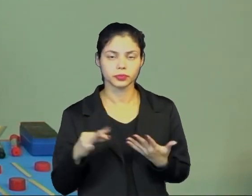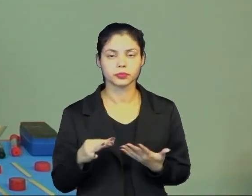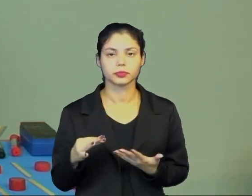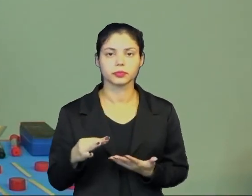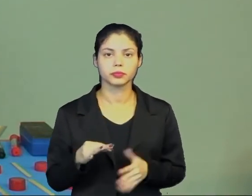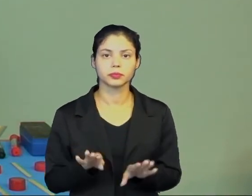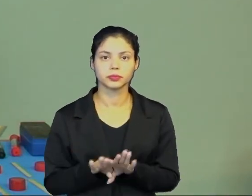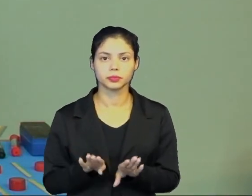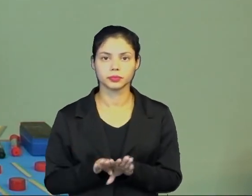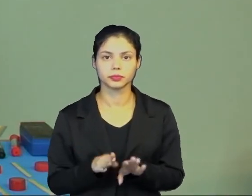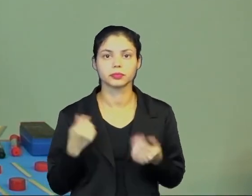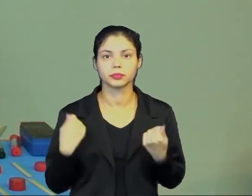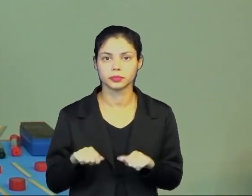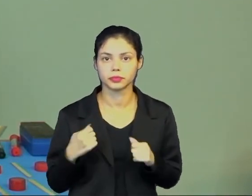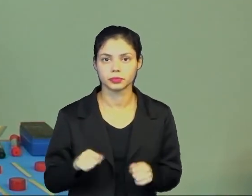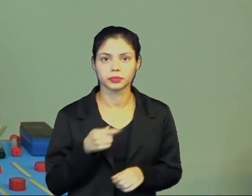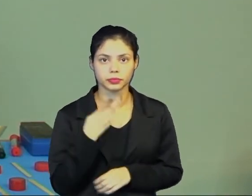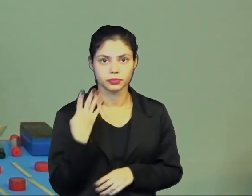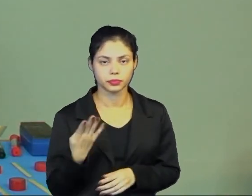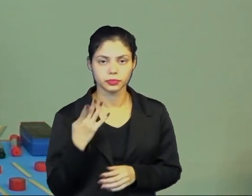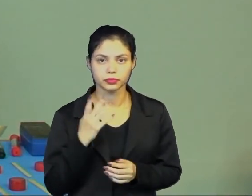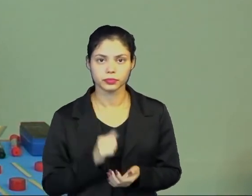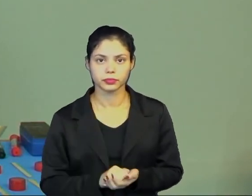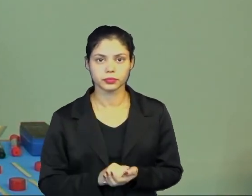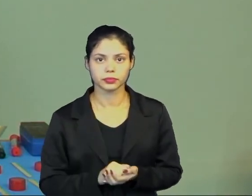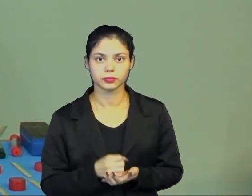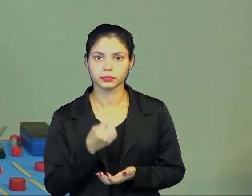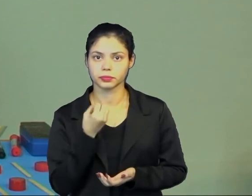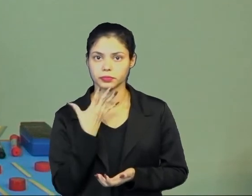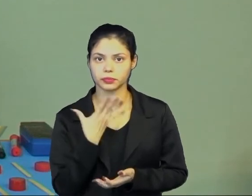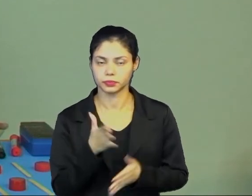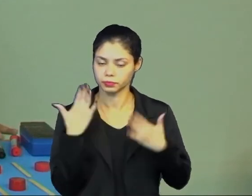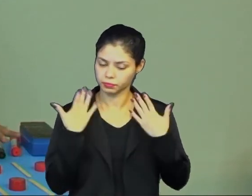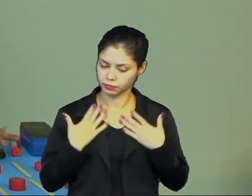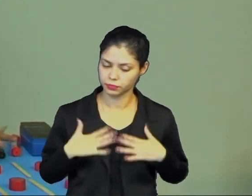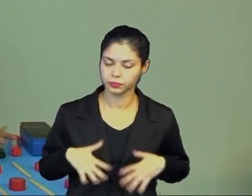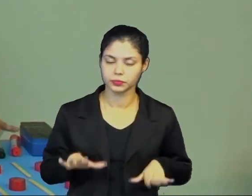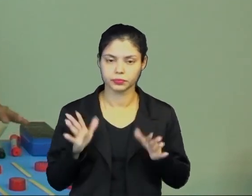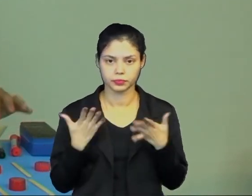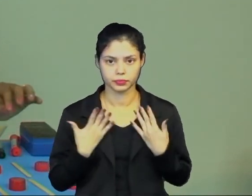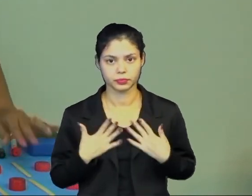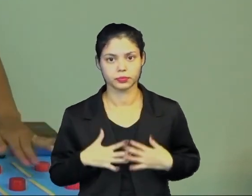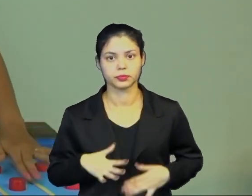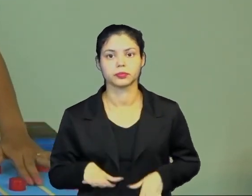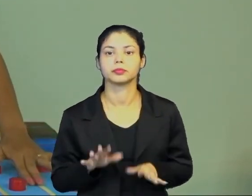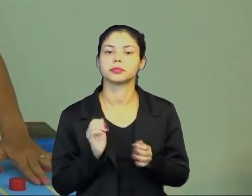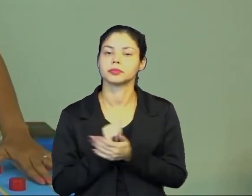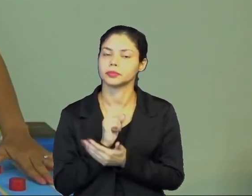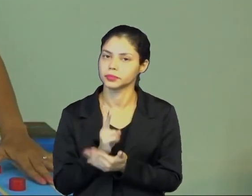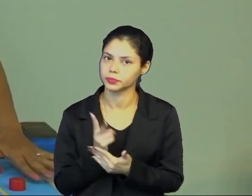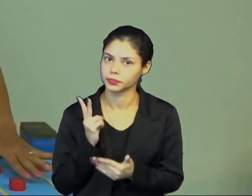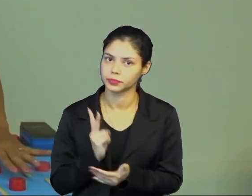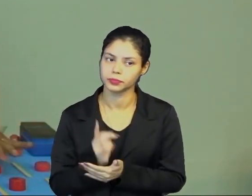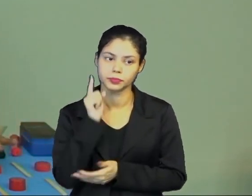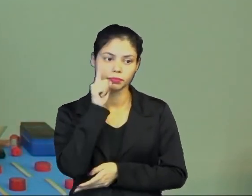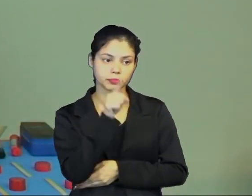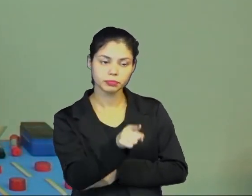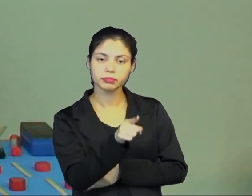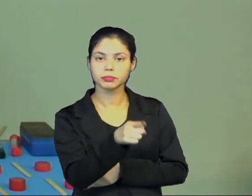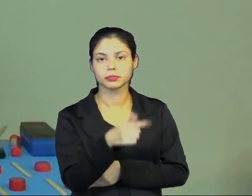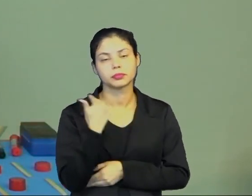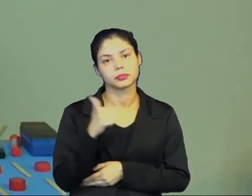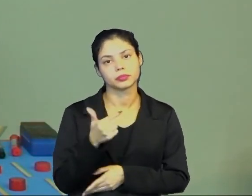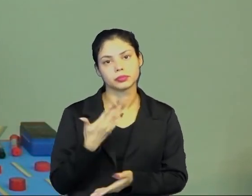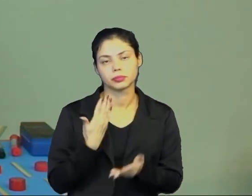uma coleção, eu preciso contar bem devagar, sempre apontando para